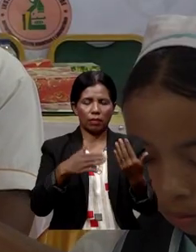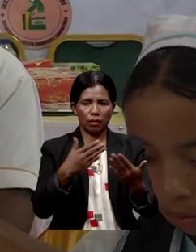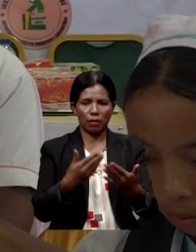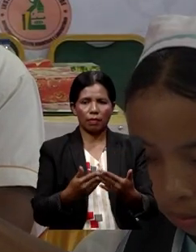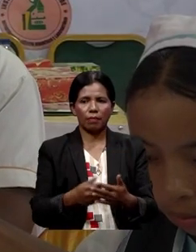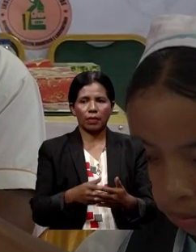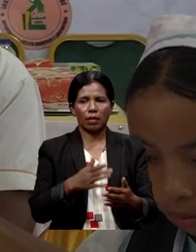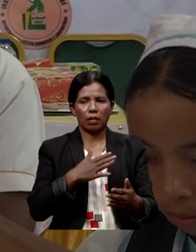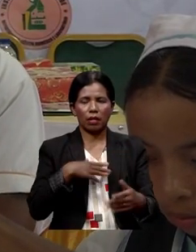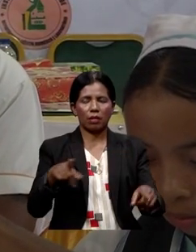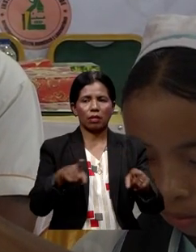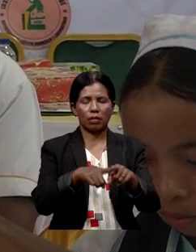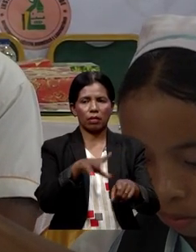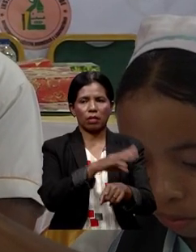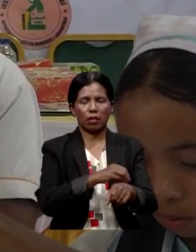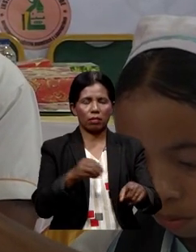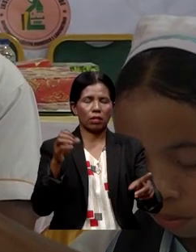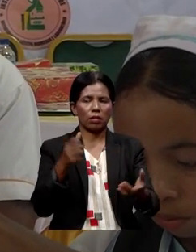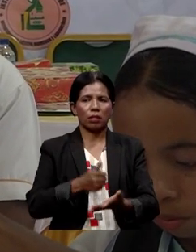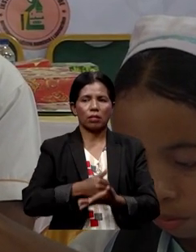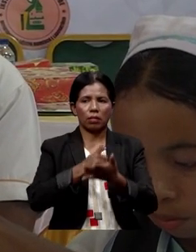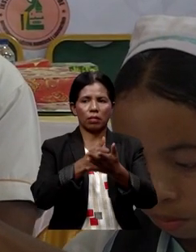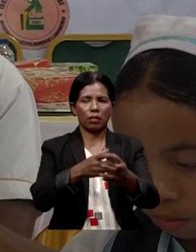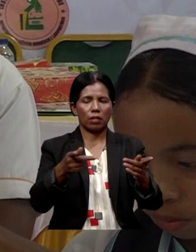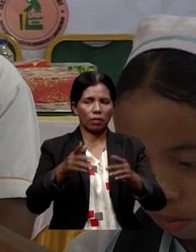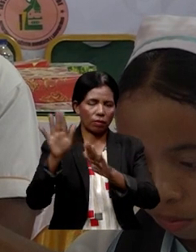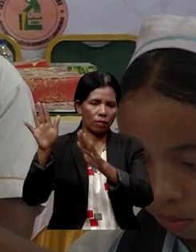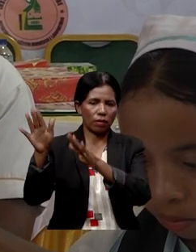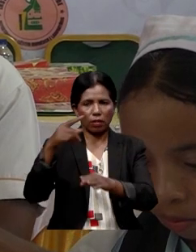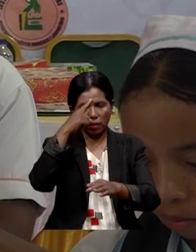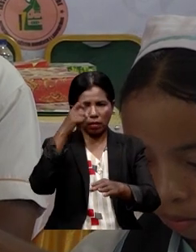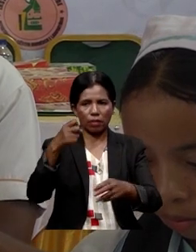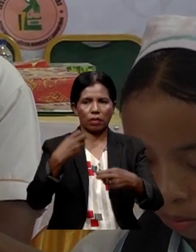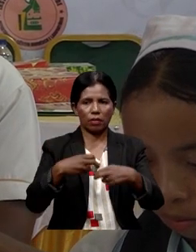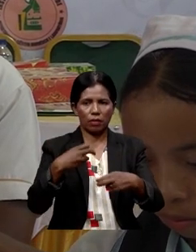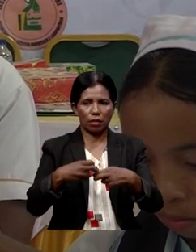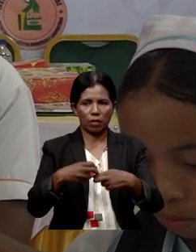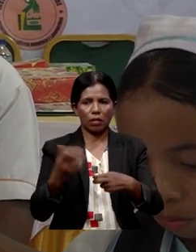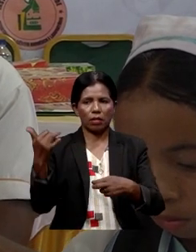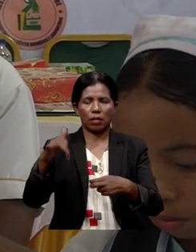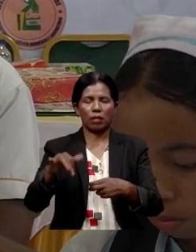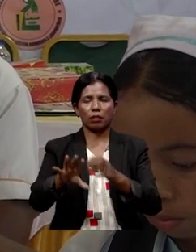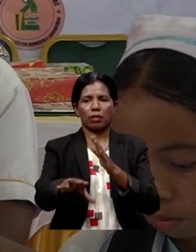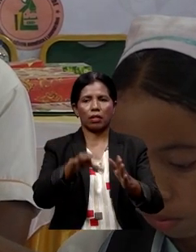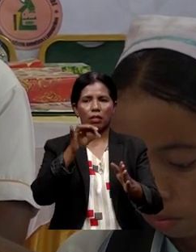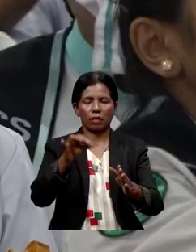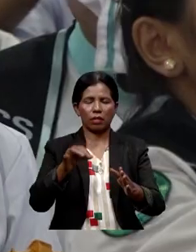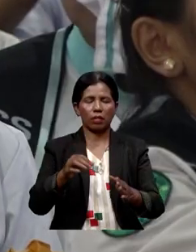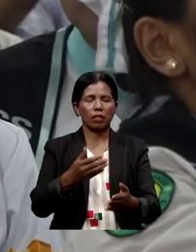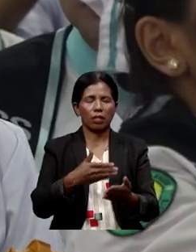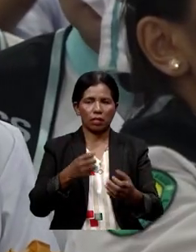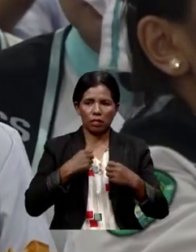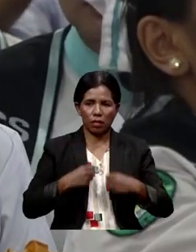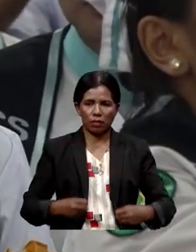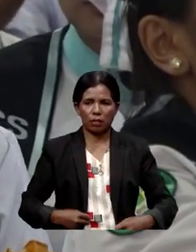a un ya en esa musa remoto lilio contribuir va y a áreas remotas tamba difícil a será difícil a tu hetan facilidad saúde.